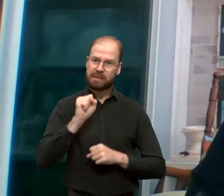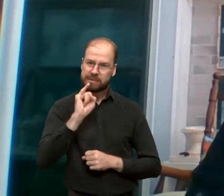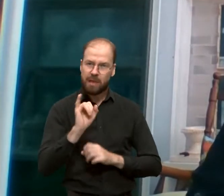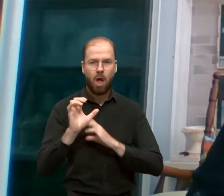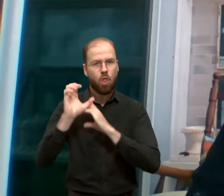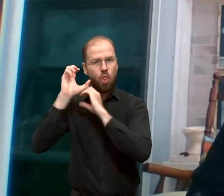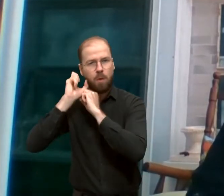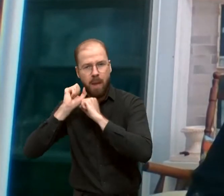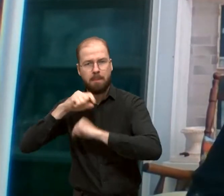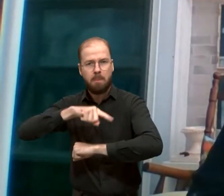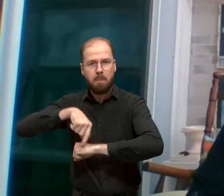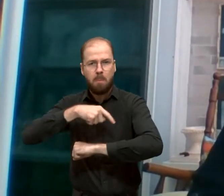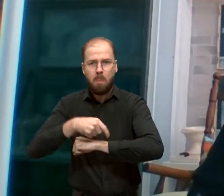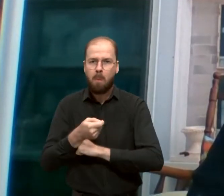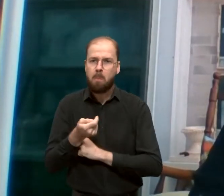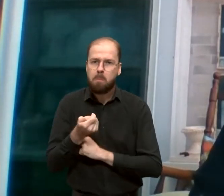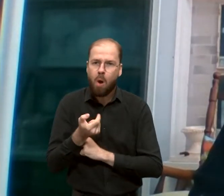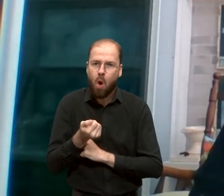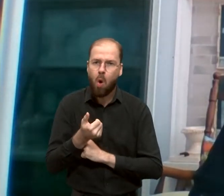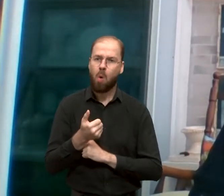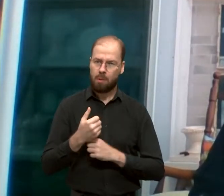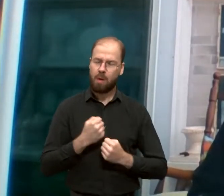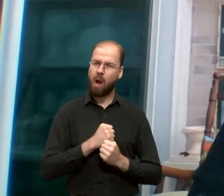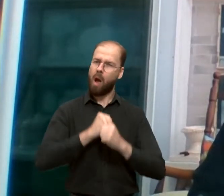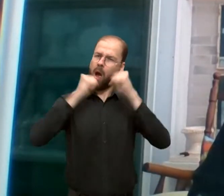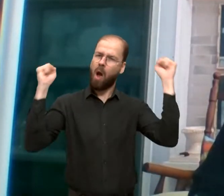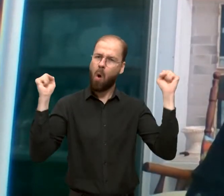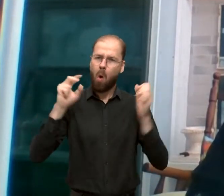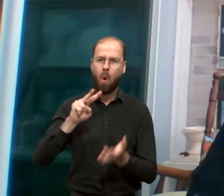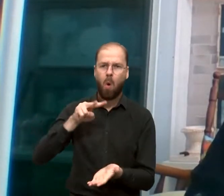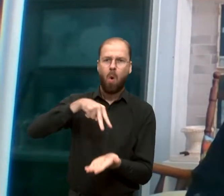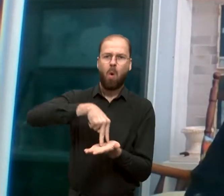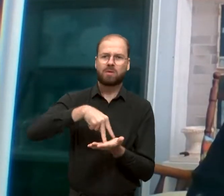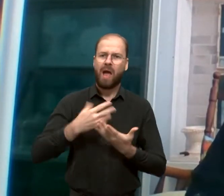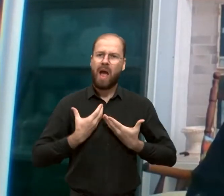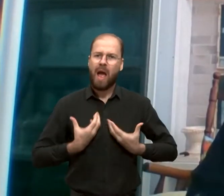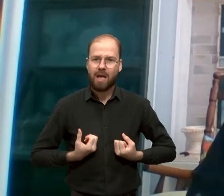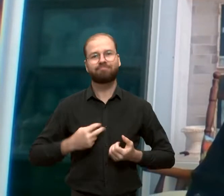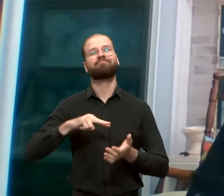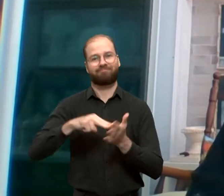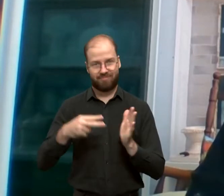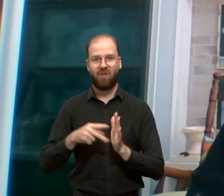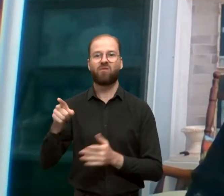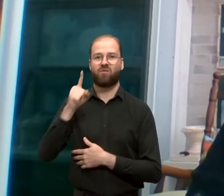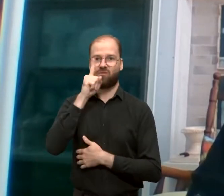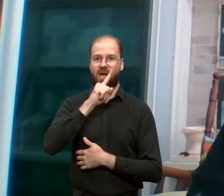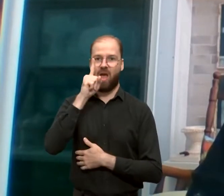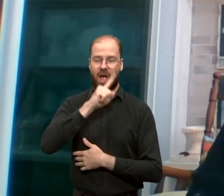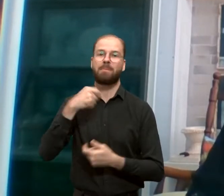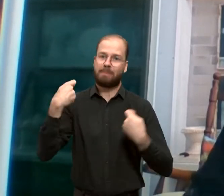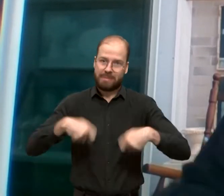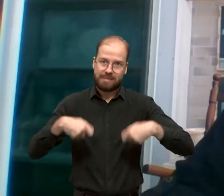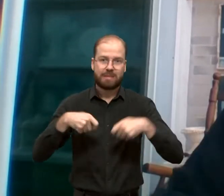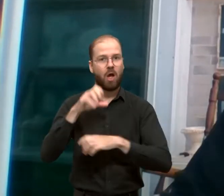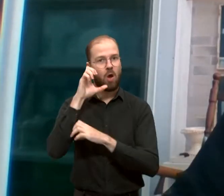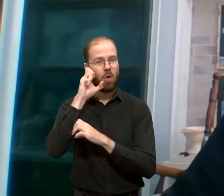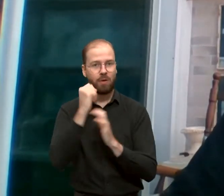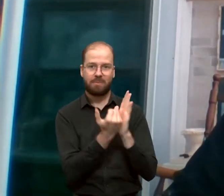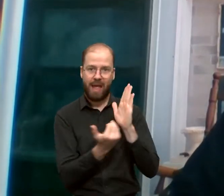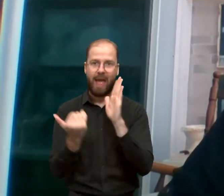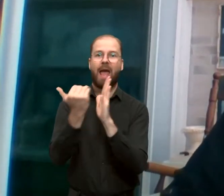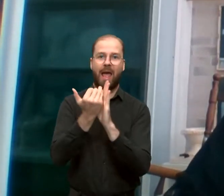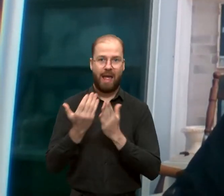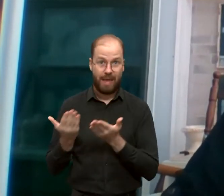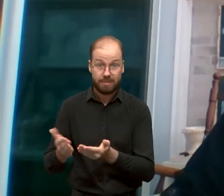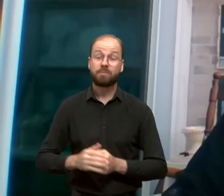cansado, significa que as horas de sono estão insuficientes. Então, o termômetro para avaliar isso, embora seja individual, existe uma